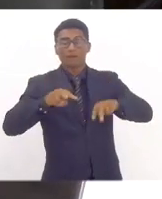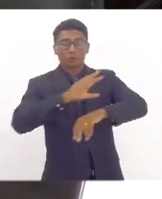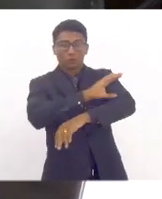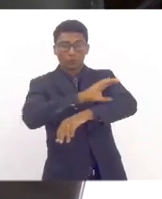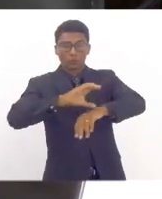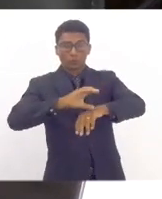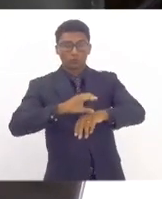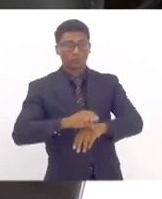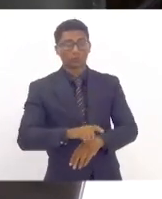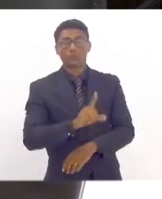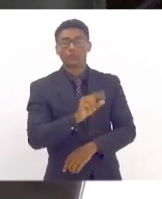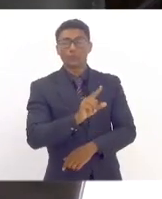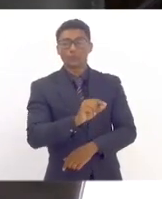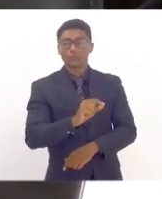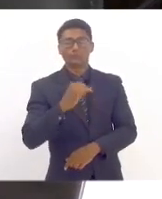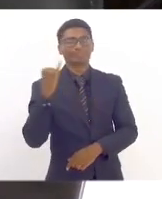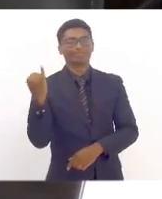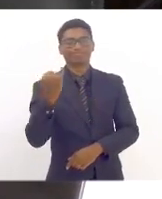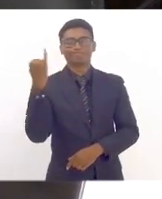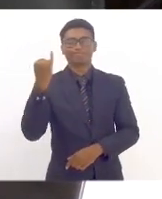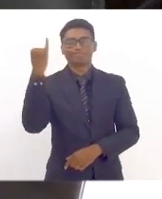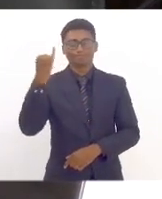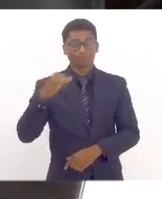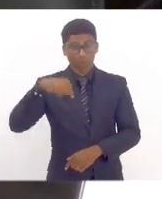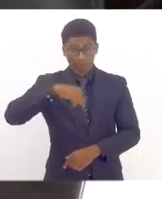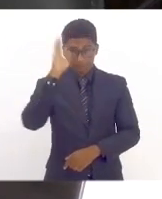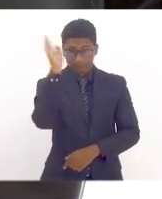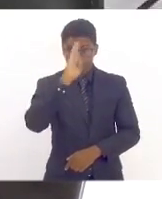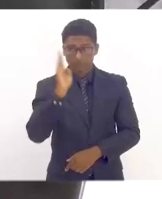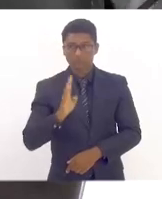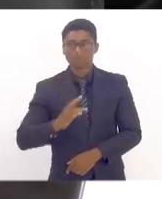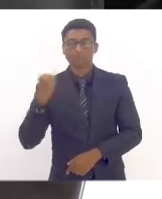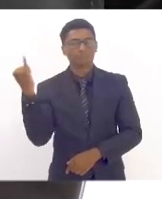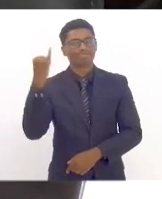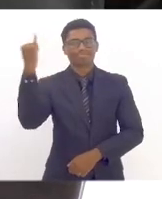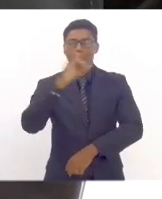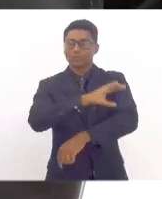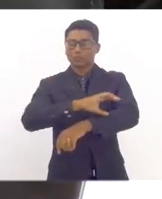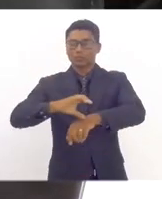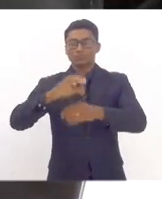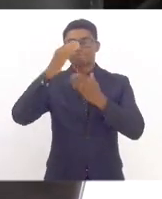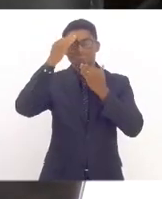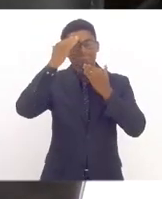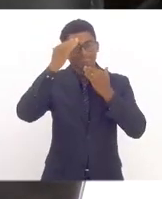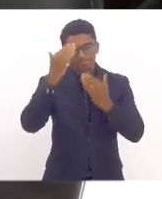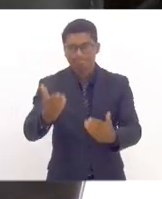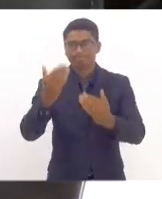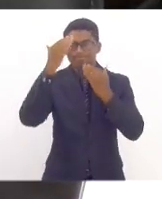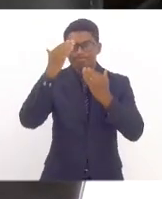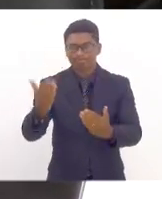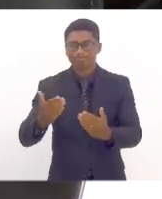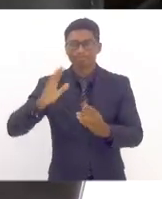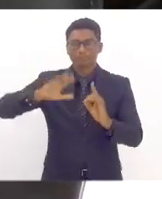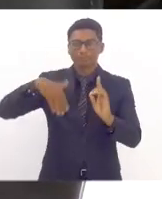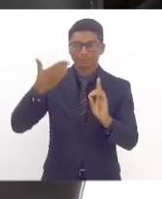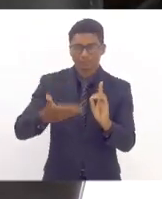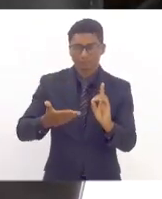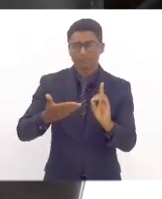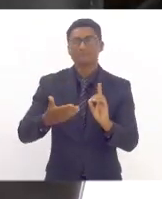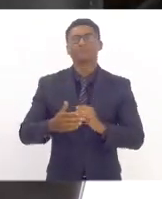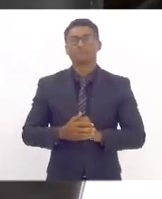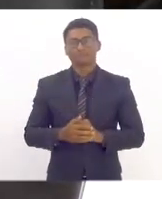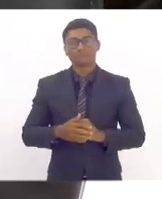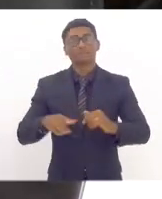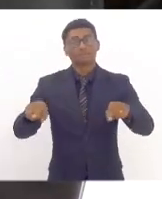que ela ir relevância que ela tem para o país então eu gostaria de agradecer muitíssimo Esse reconhecimento que venham